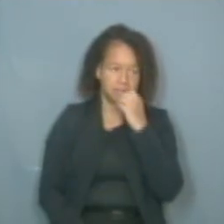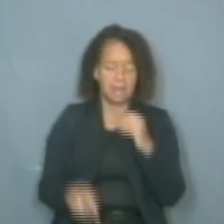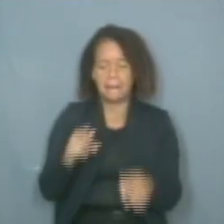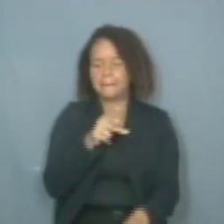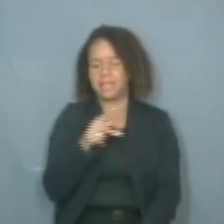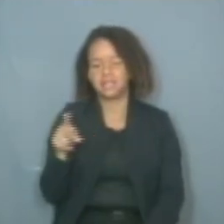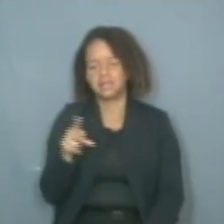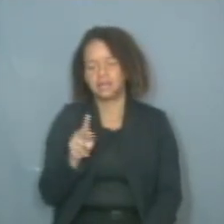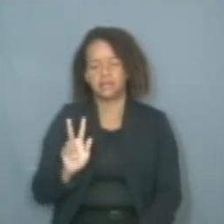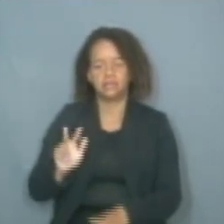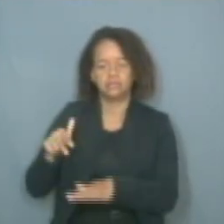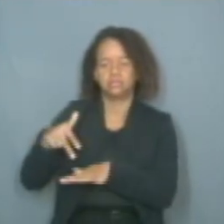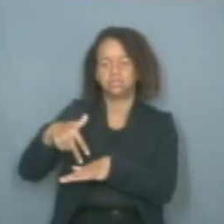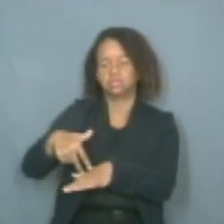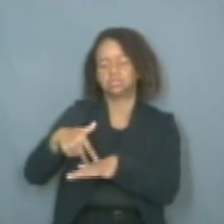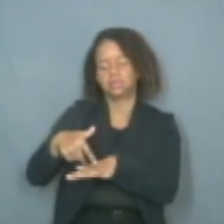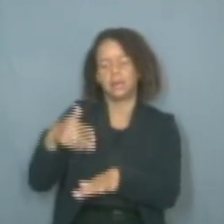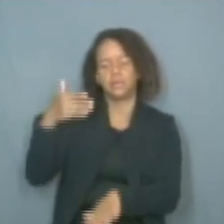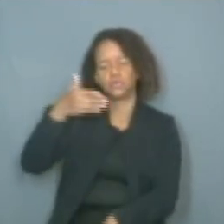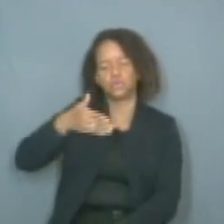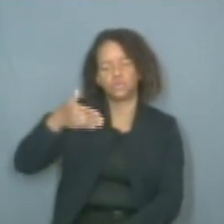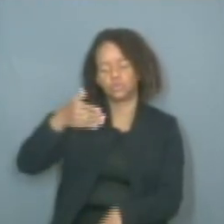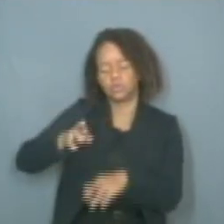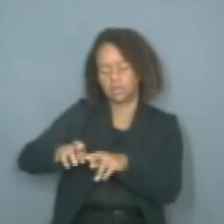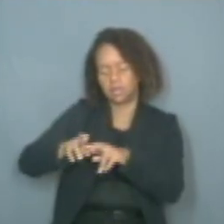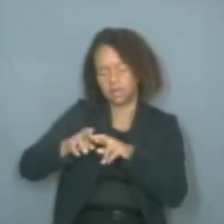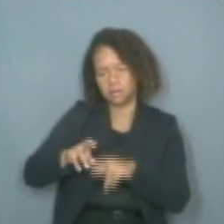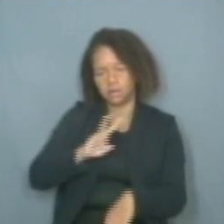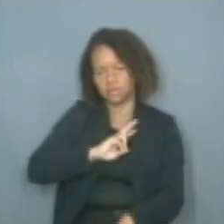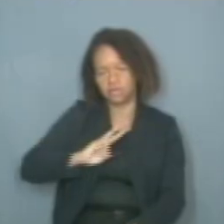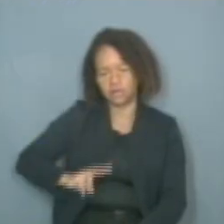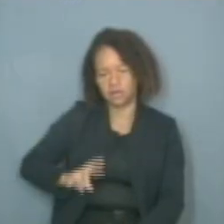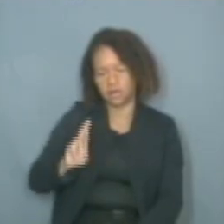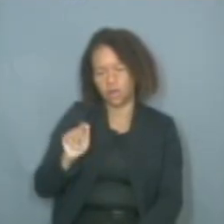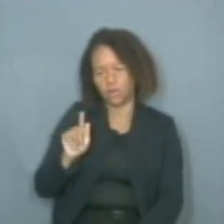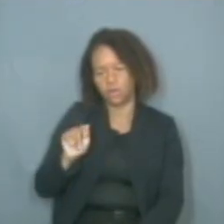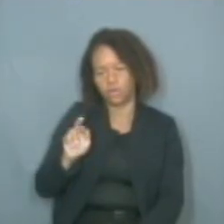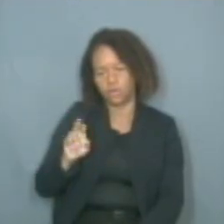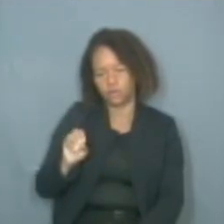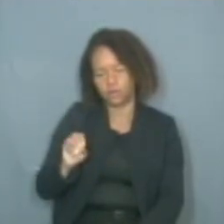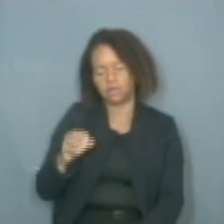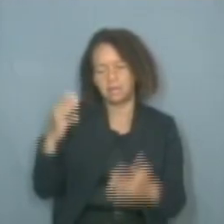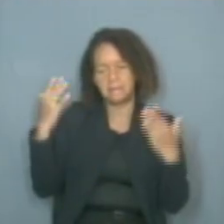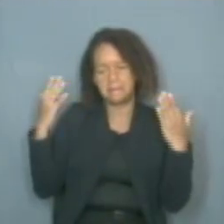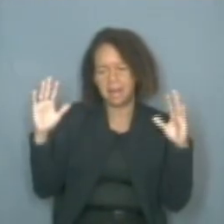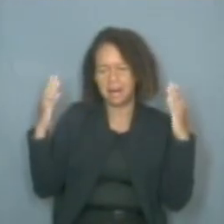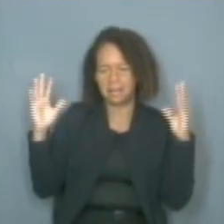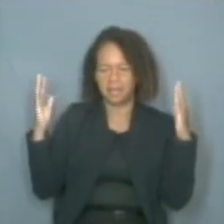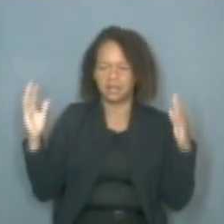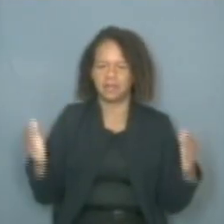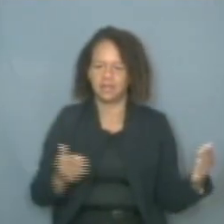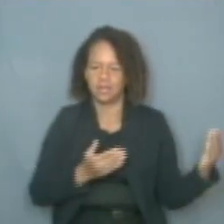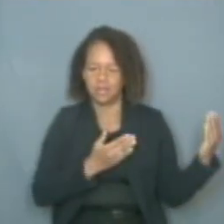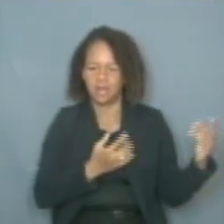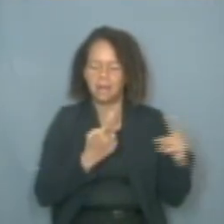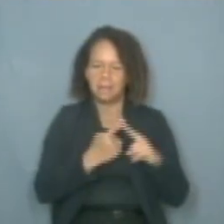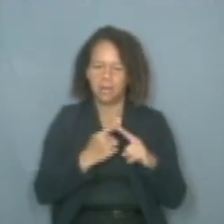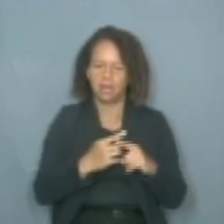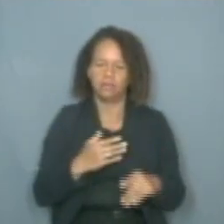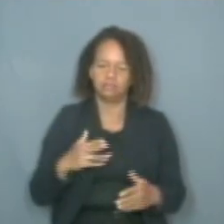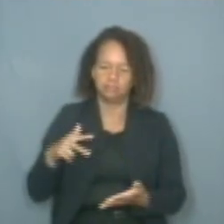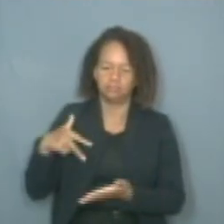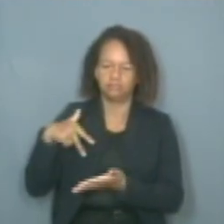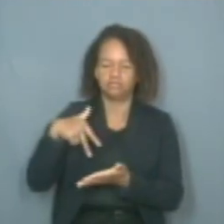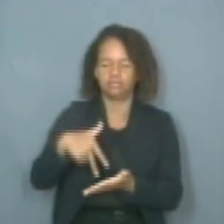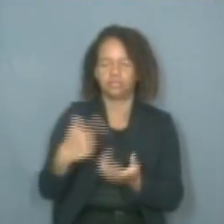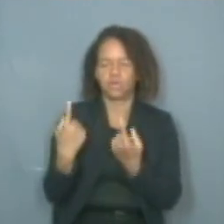eu subo essa tribuna para discutir o requerimento do vereador Rodrigo Coutinho, a quem parabenizo, porque se posiciona